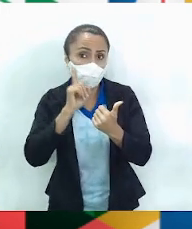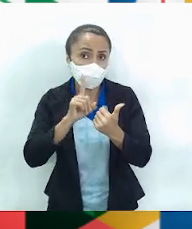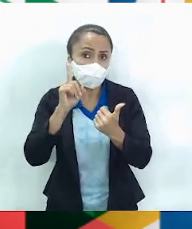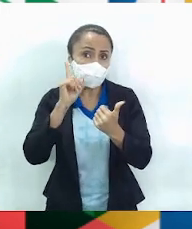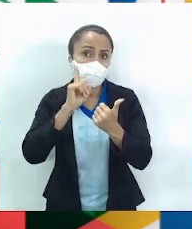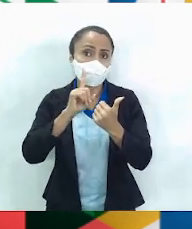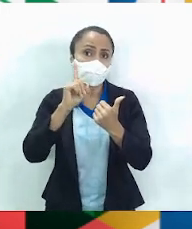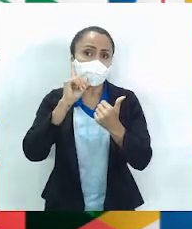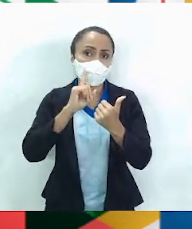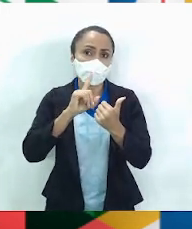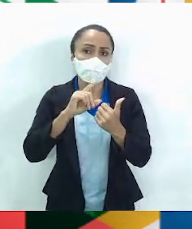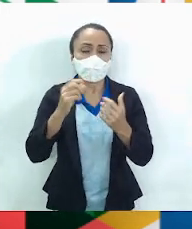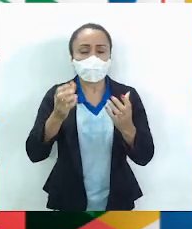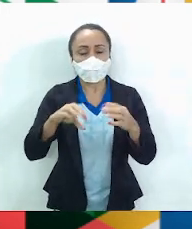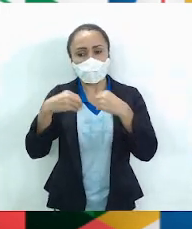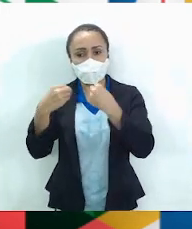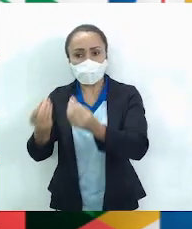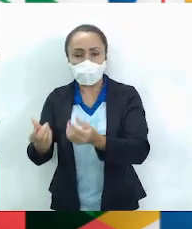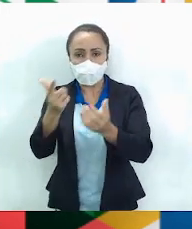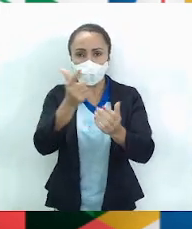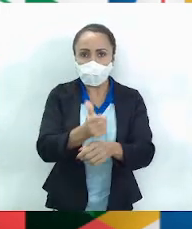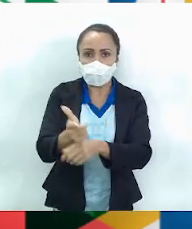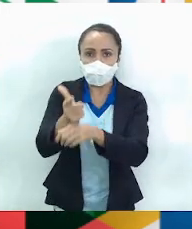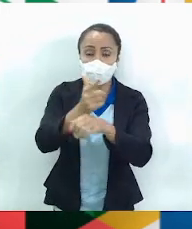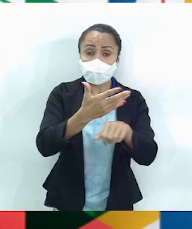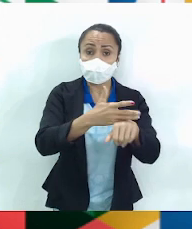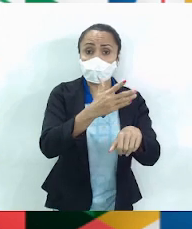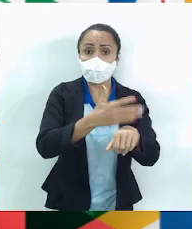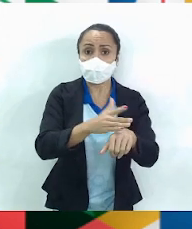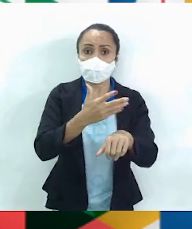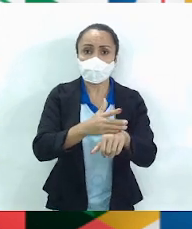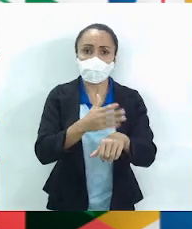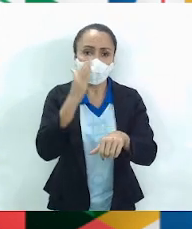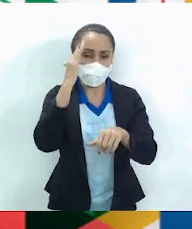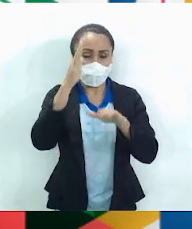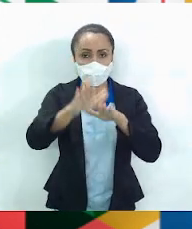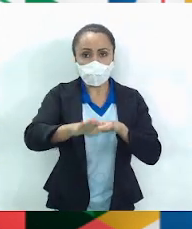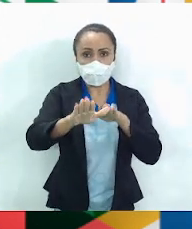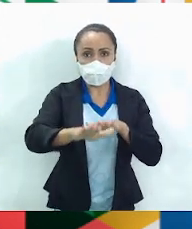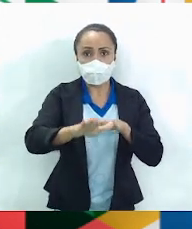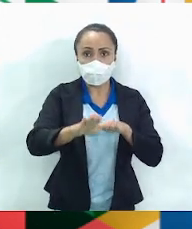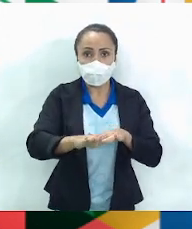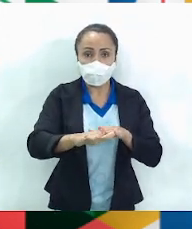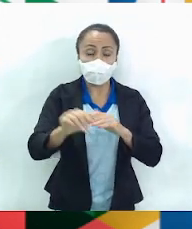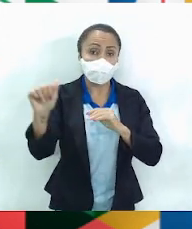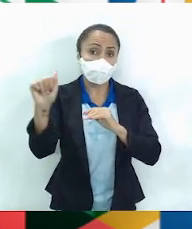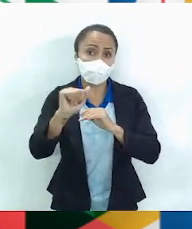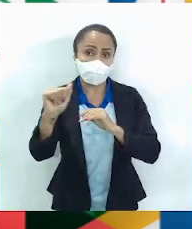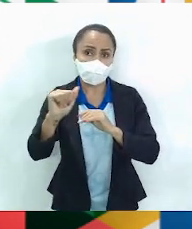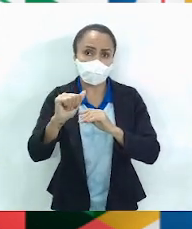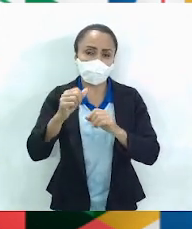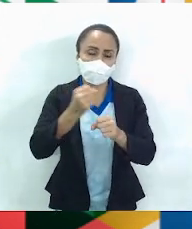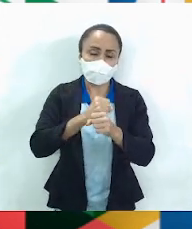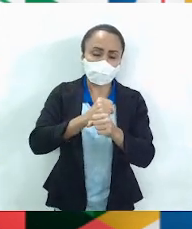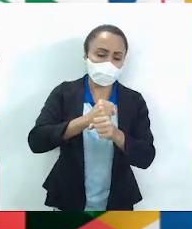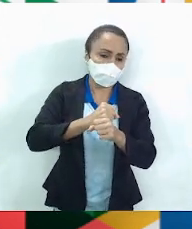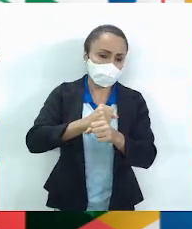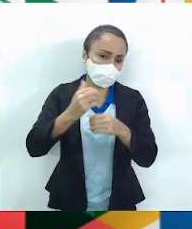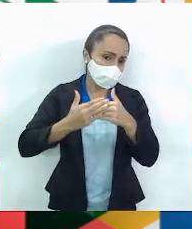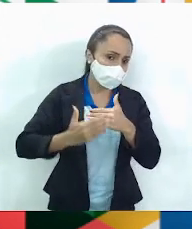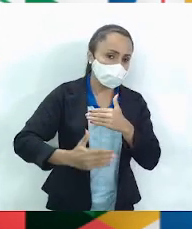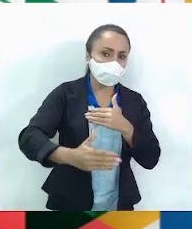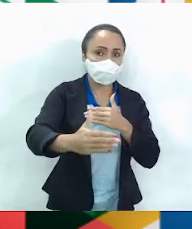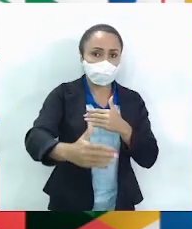que forneceu armas e treinamento militar aos rebeldes afegãos. Anos depois,